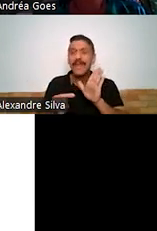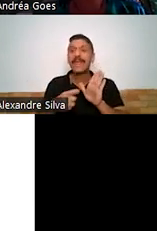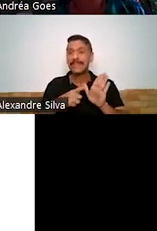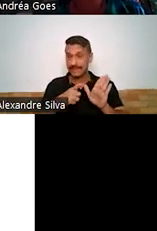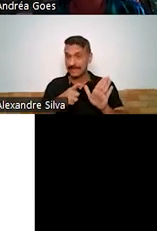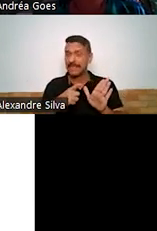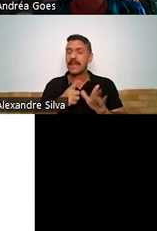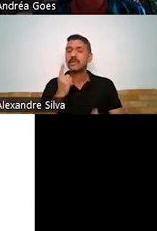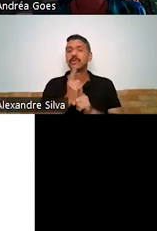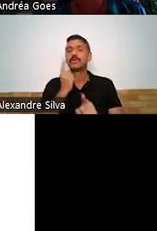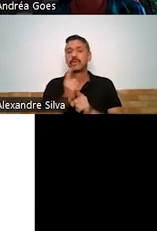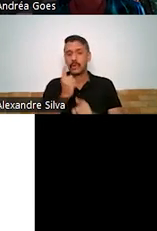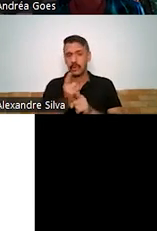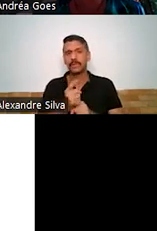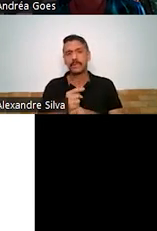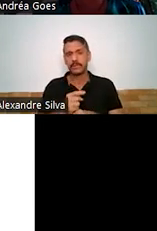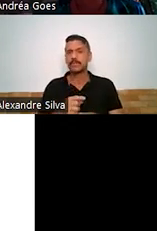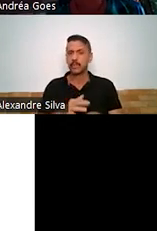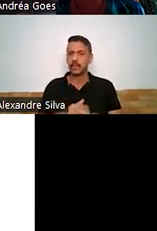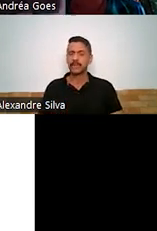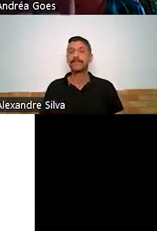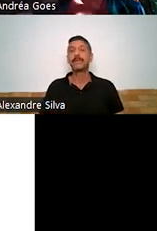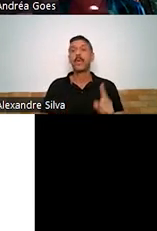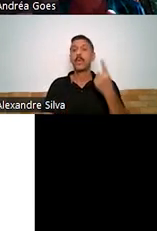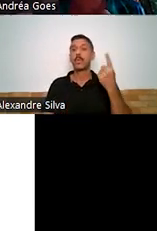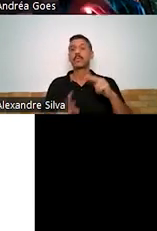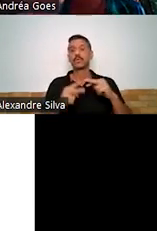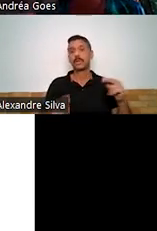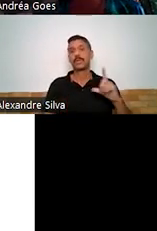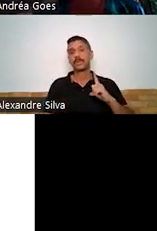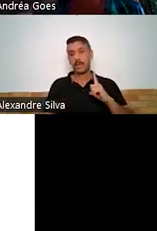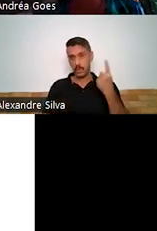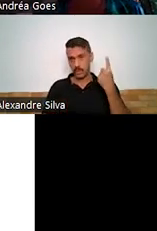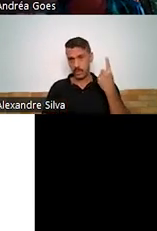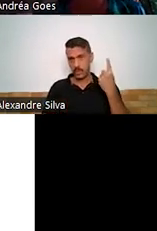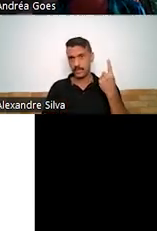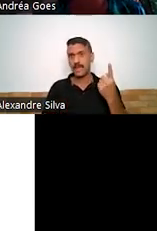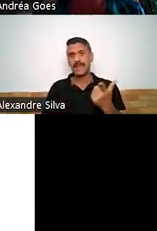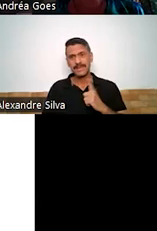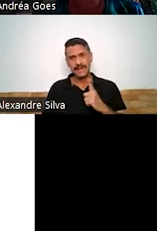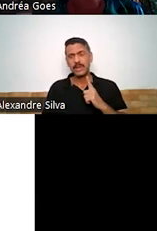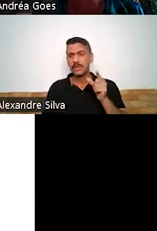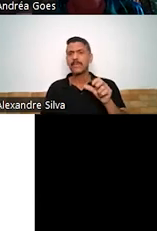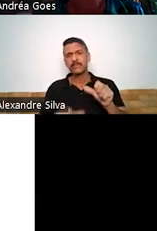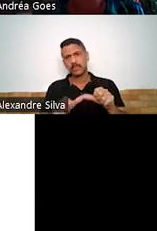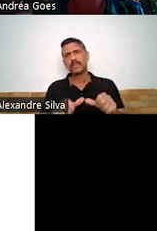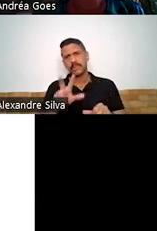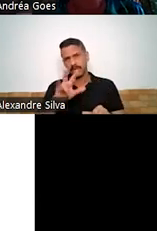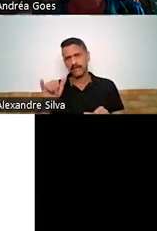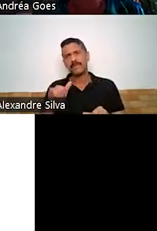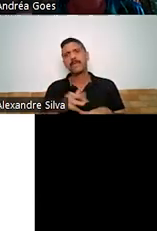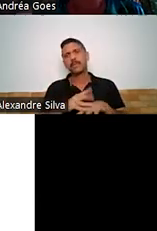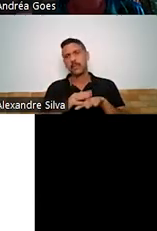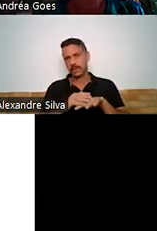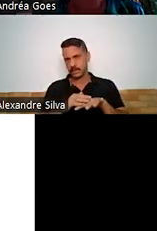ser detectada. A gente sabe que é apenas um único gene que codifica essa enzima. Se ela estiver mutada, é certo que a pessoa desenvolve a doença.